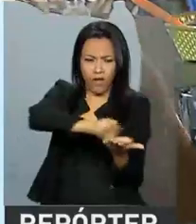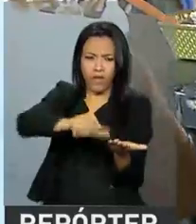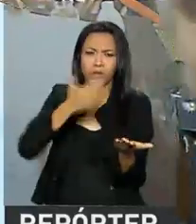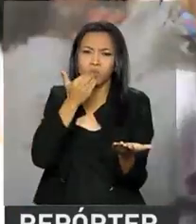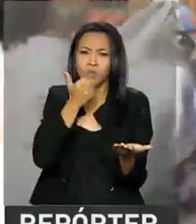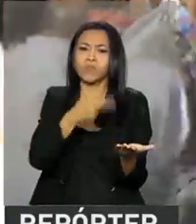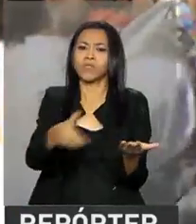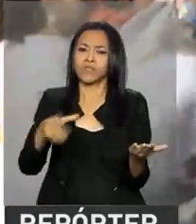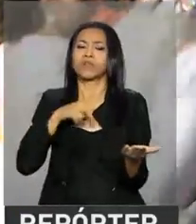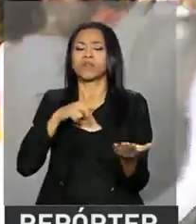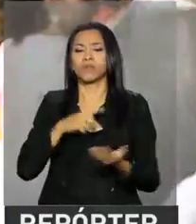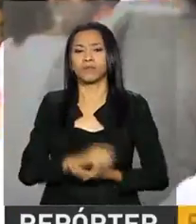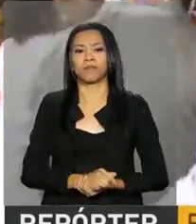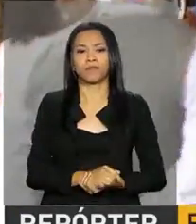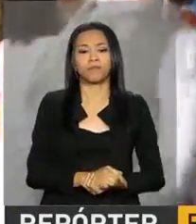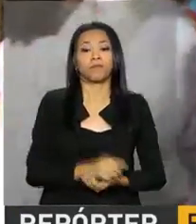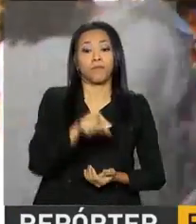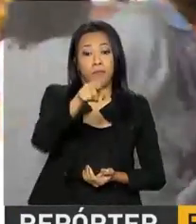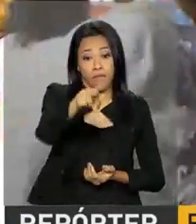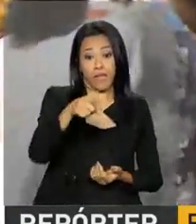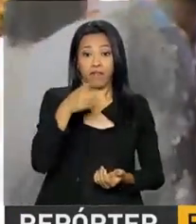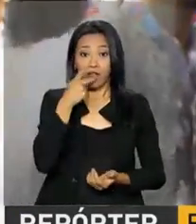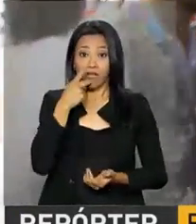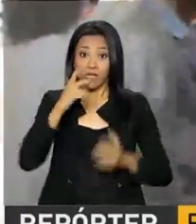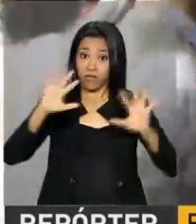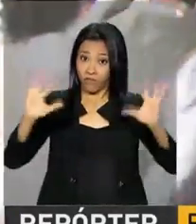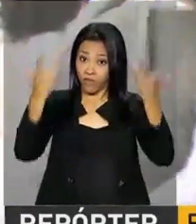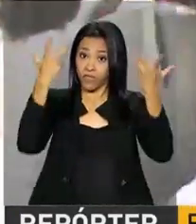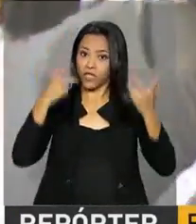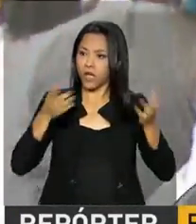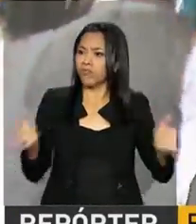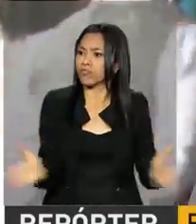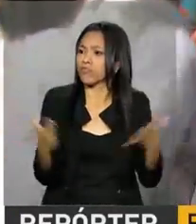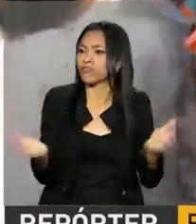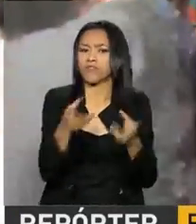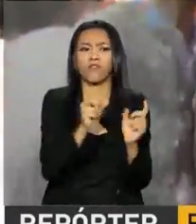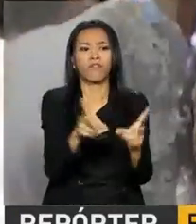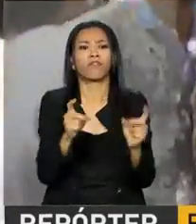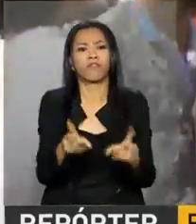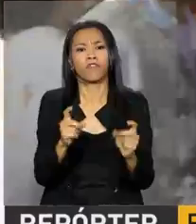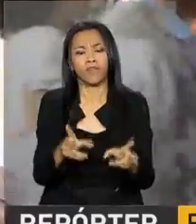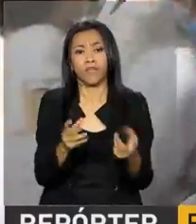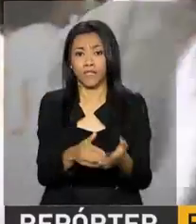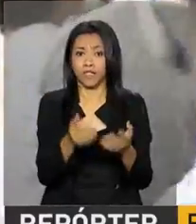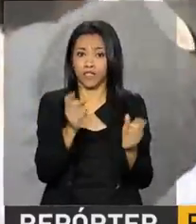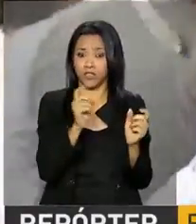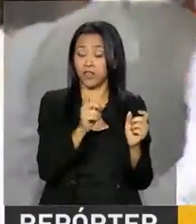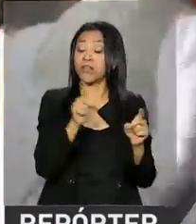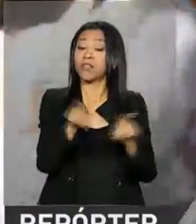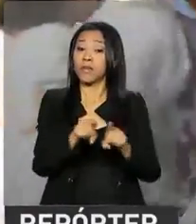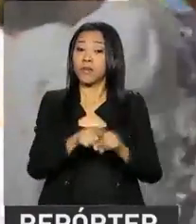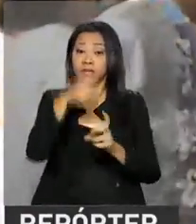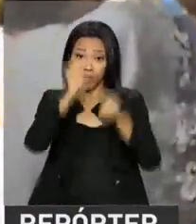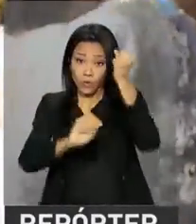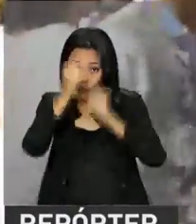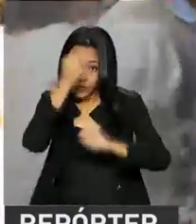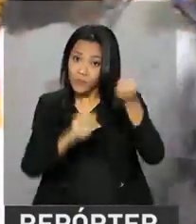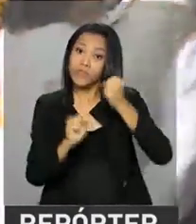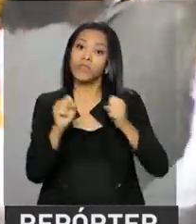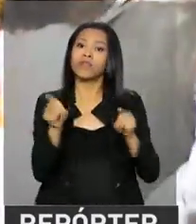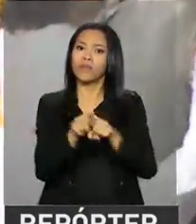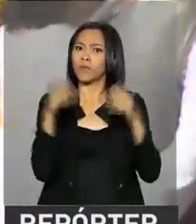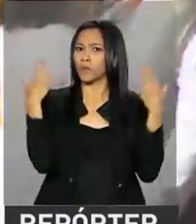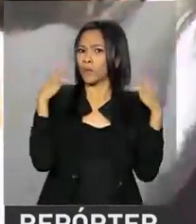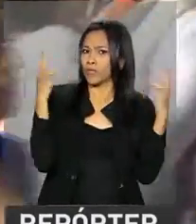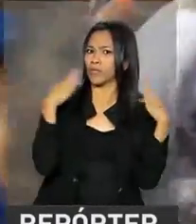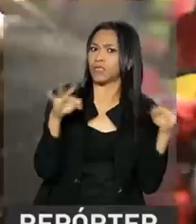beneficiam eventos como esse eles fomentam o comércio fomentam a indústria fomenta o o o turismo no ponto de